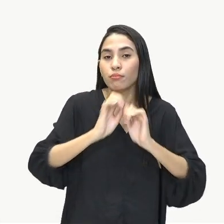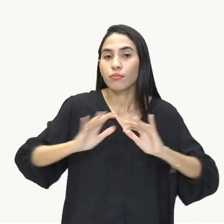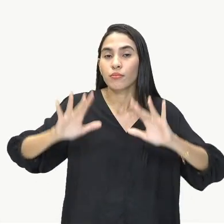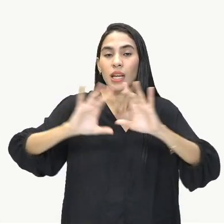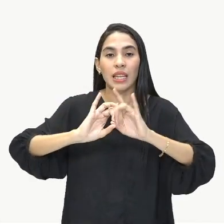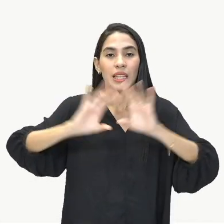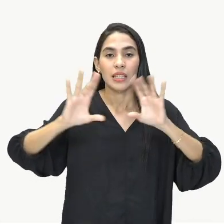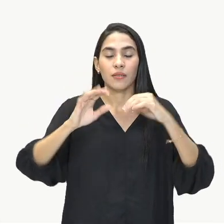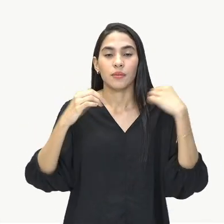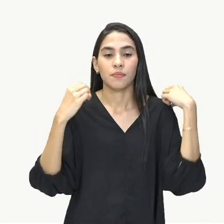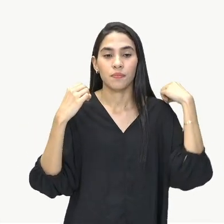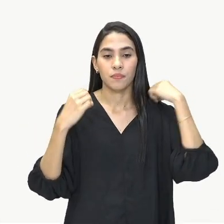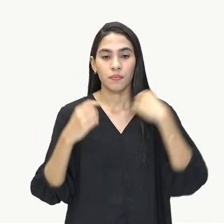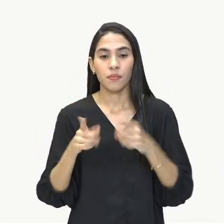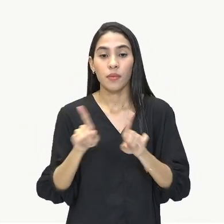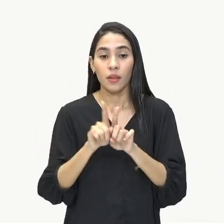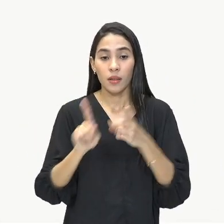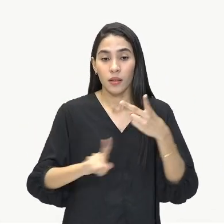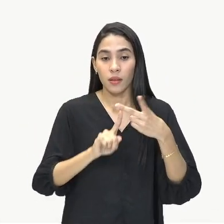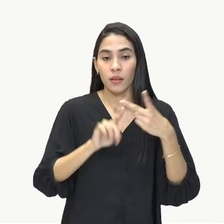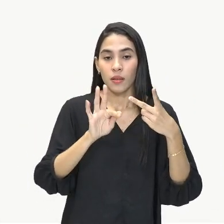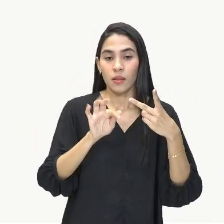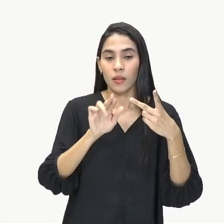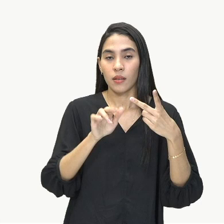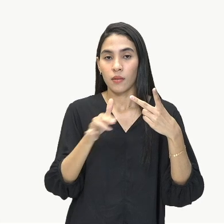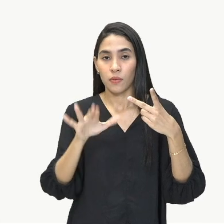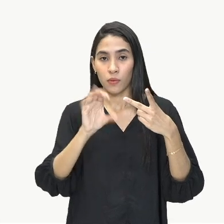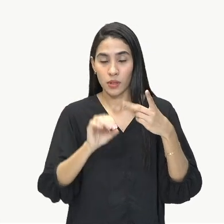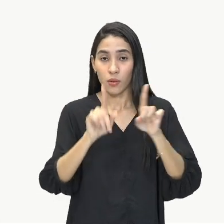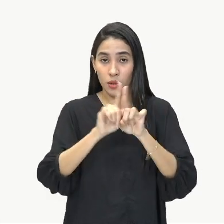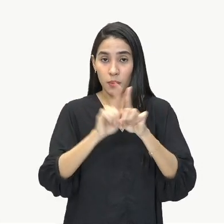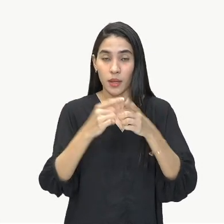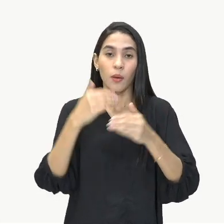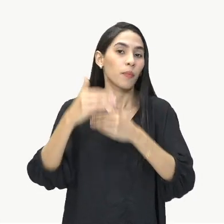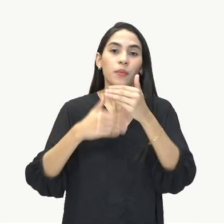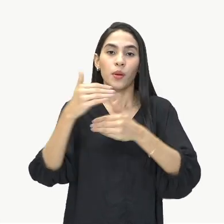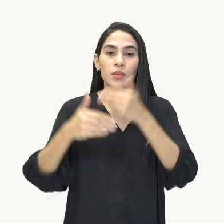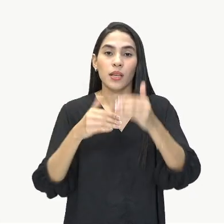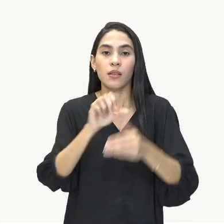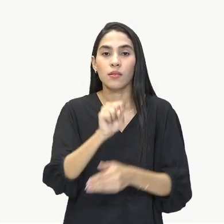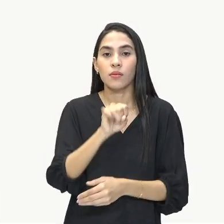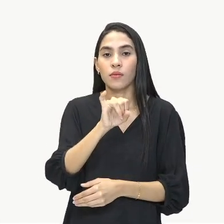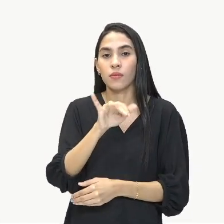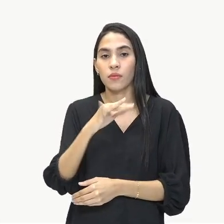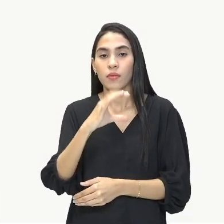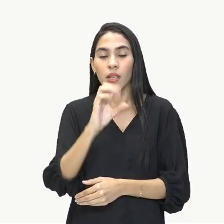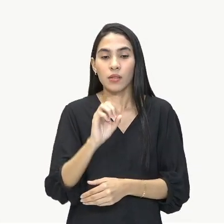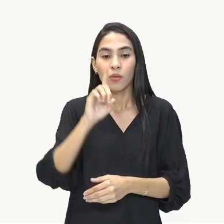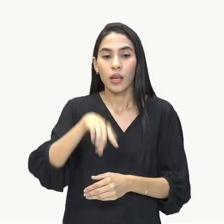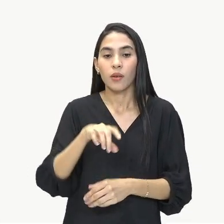A fusão, que é um processo físico, ele é um processo